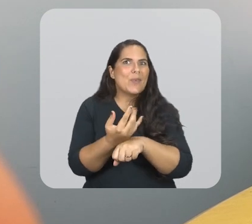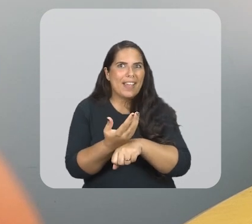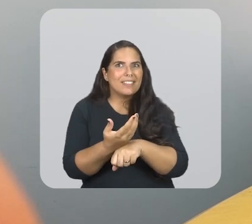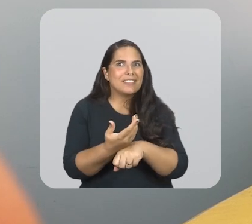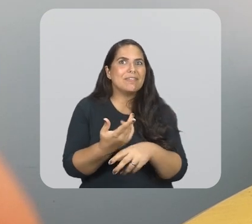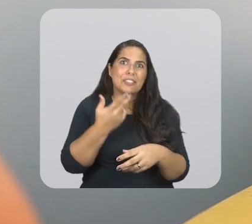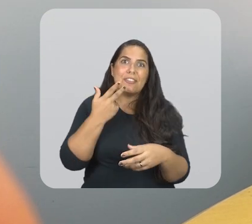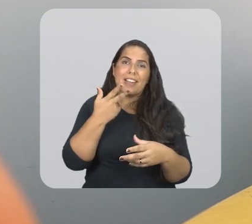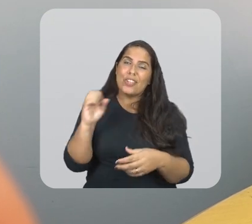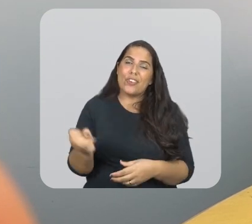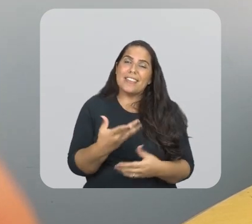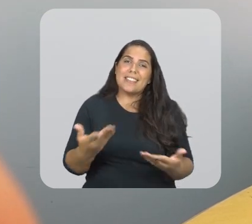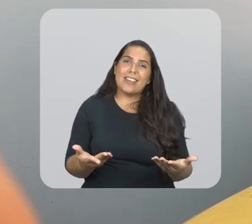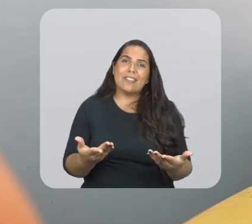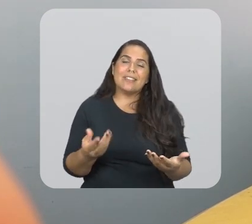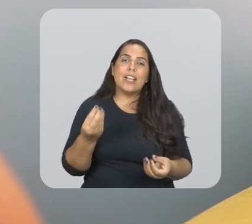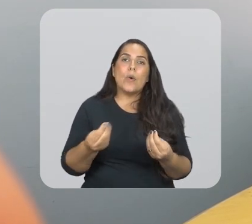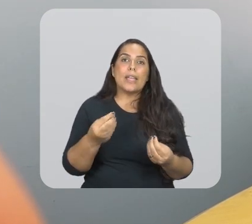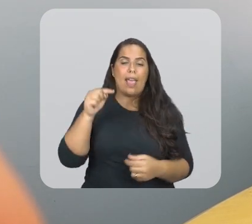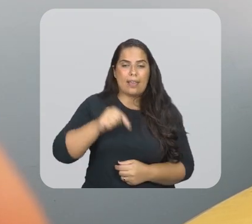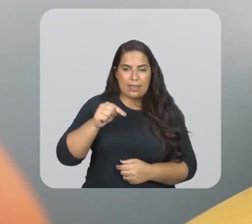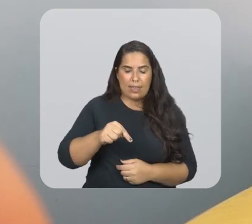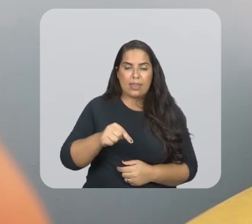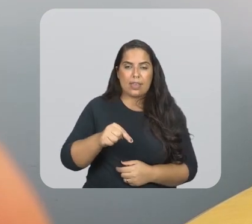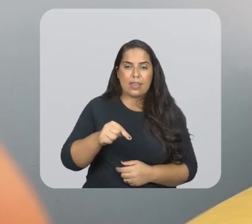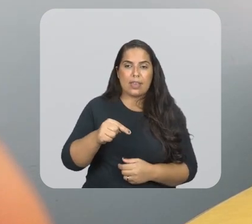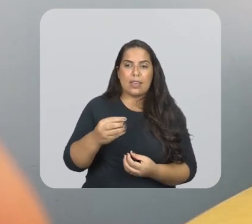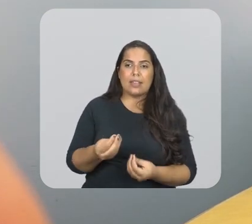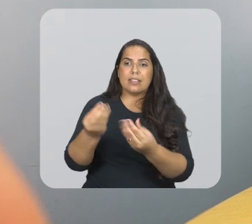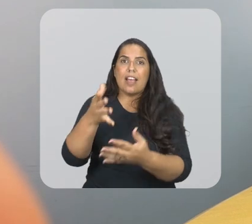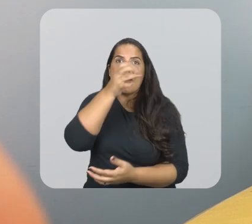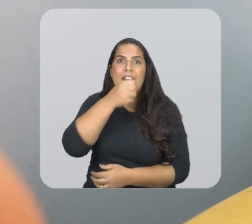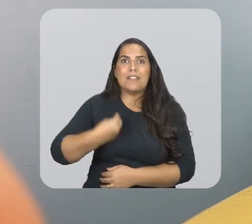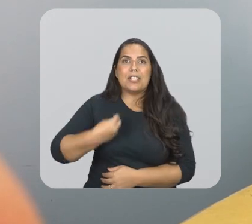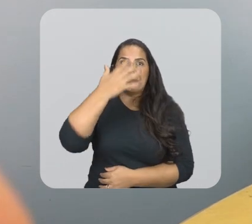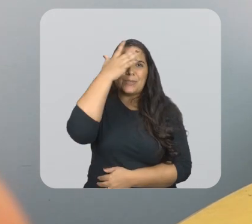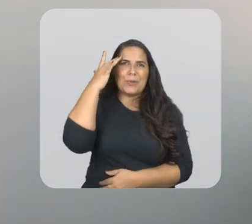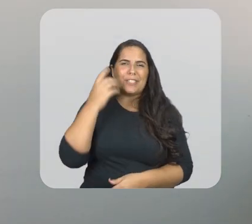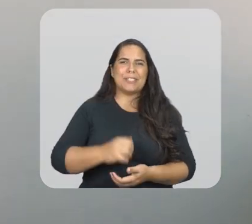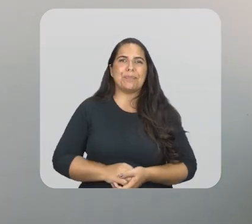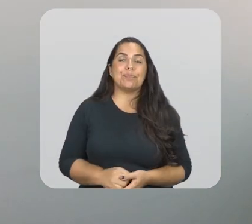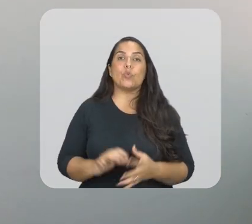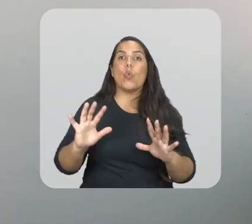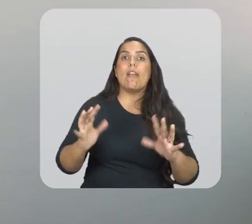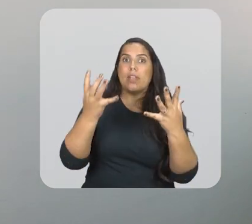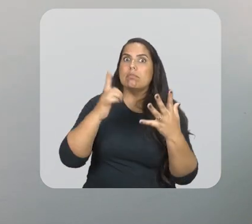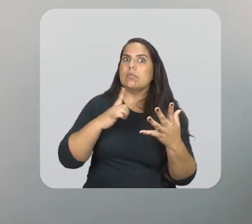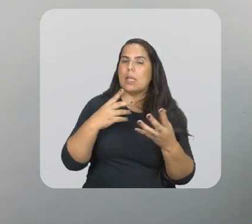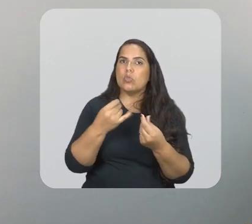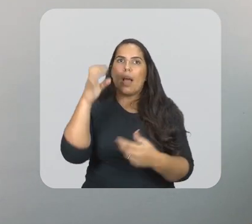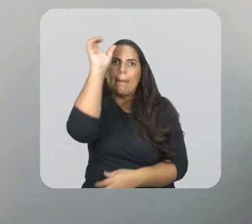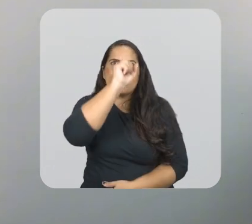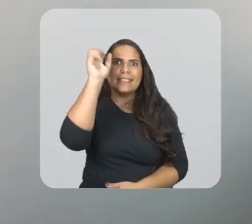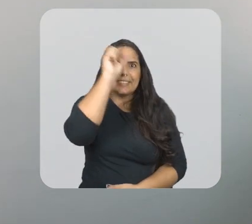que é o que a gente fala que é inovação, né? A gente tirar daqui e salvar a vida da pessoa. O evento em si traz